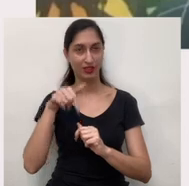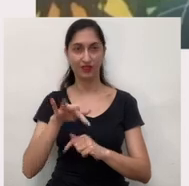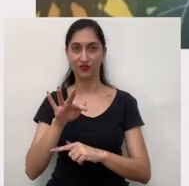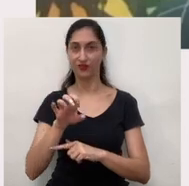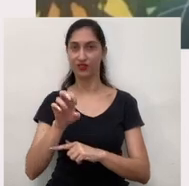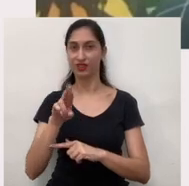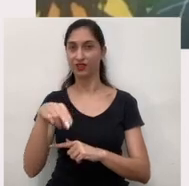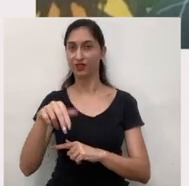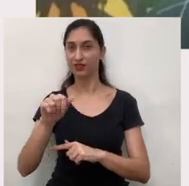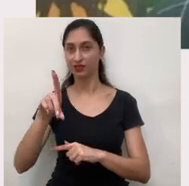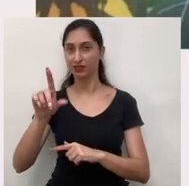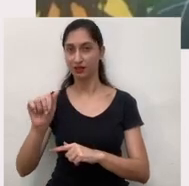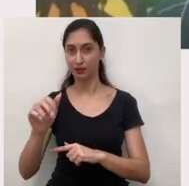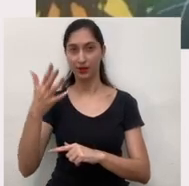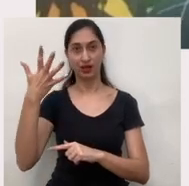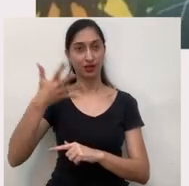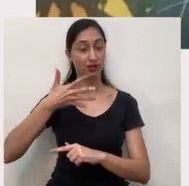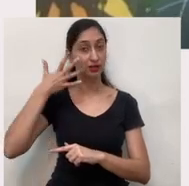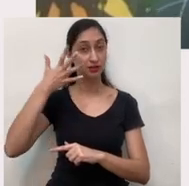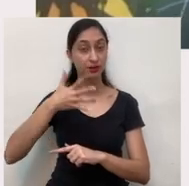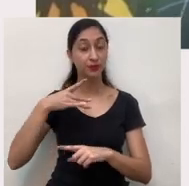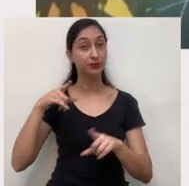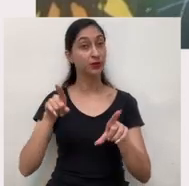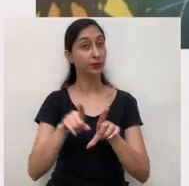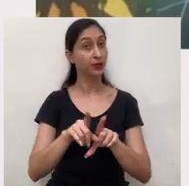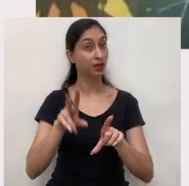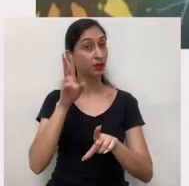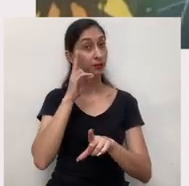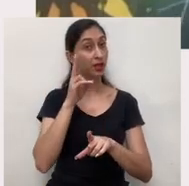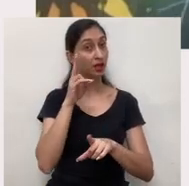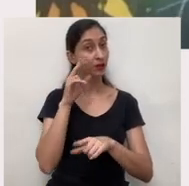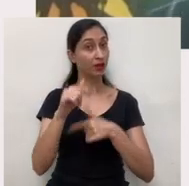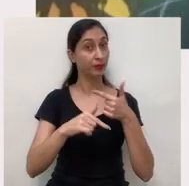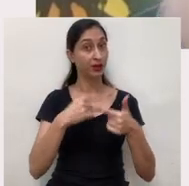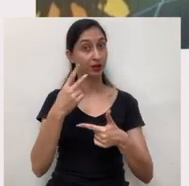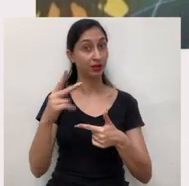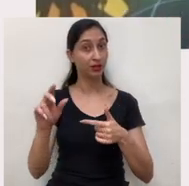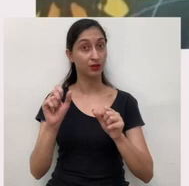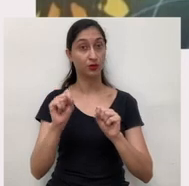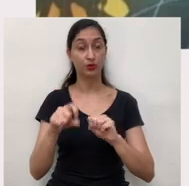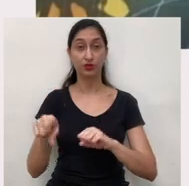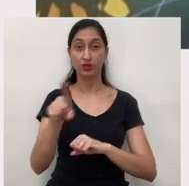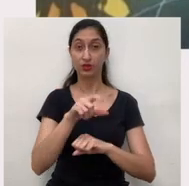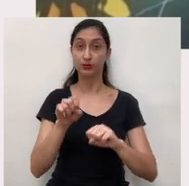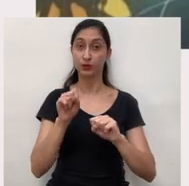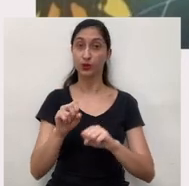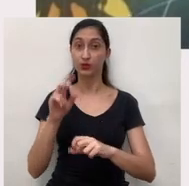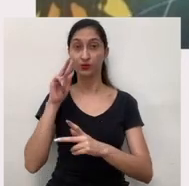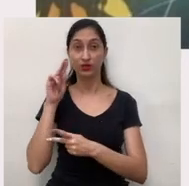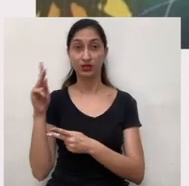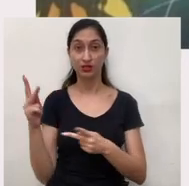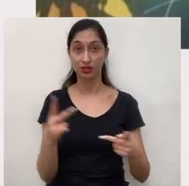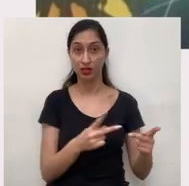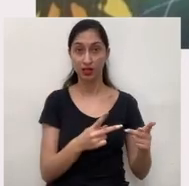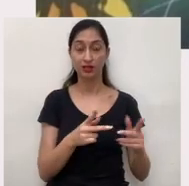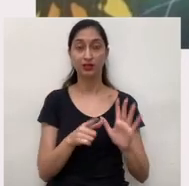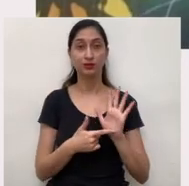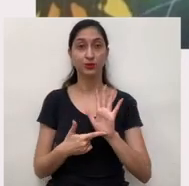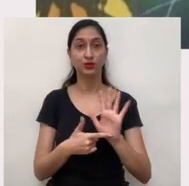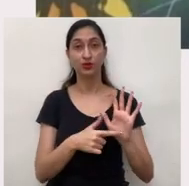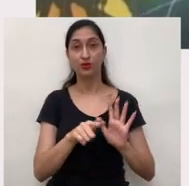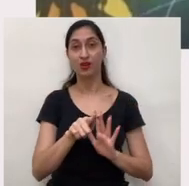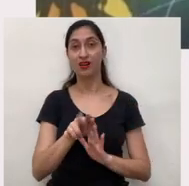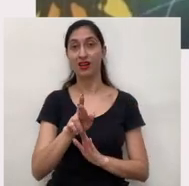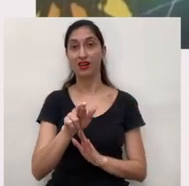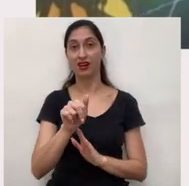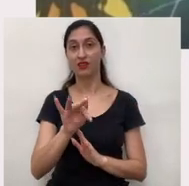da Fernanda. Eu queria lembrar que parte do trabalho dela pode ser visitado na exposição Grafografia, que está